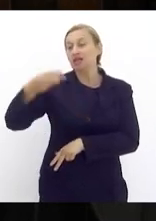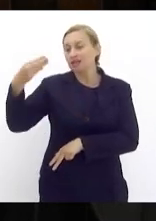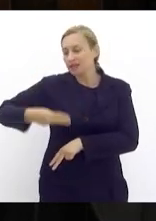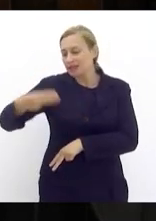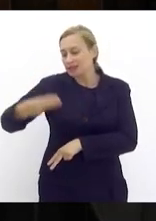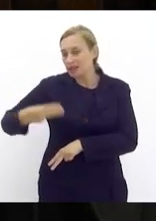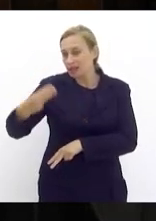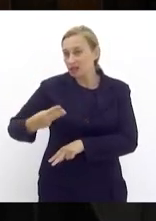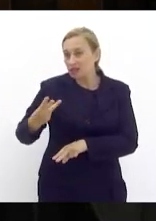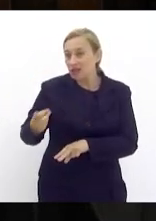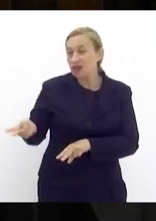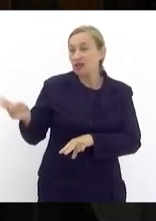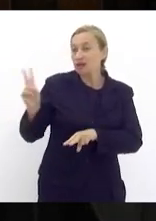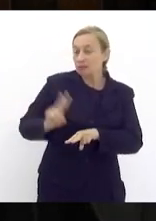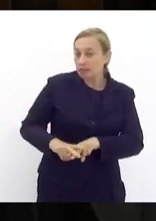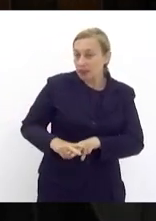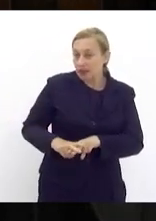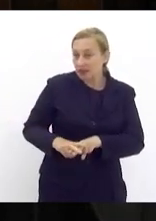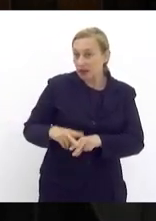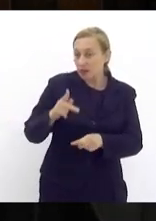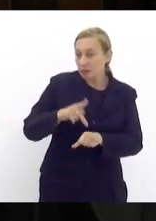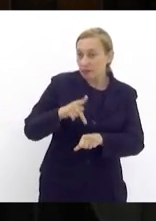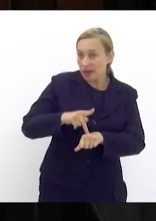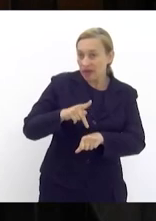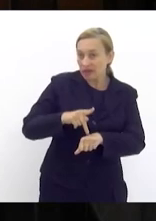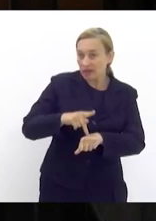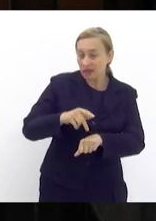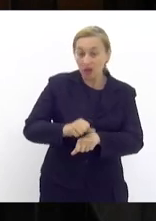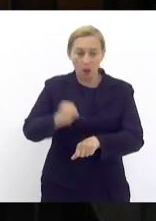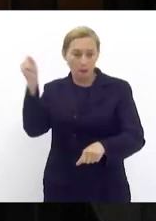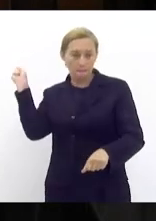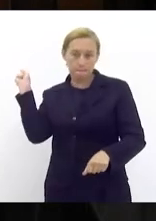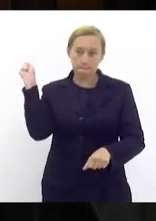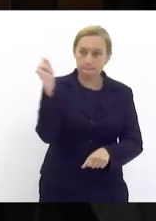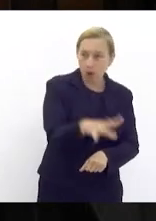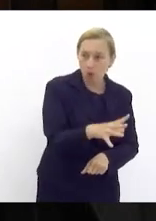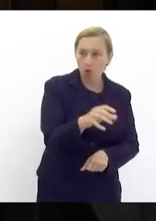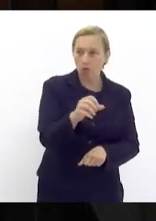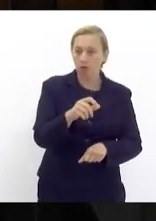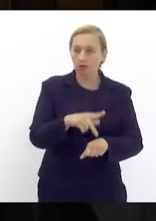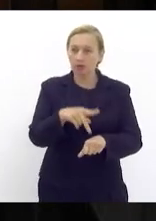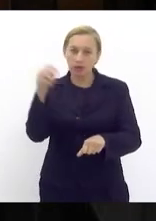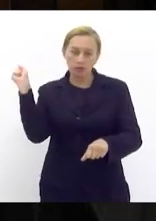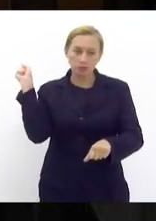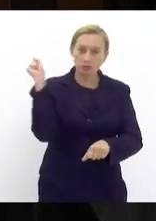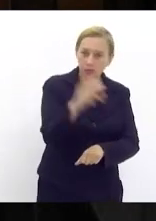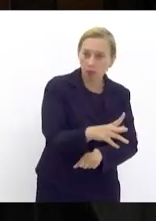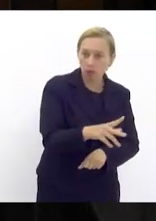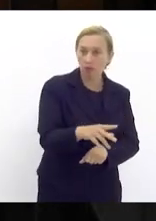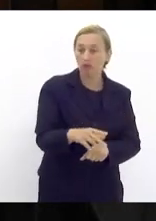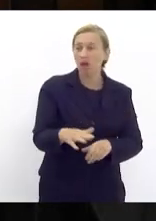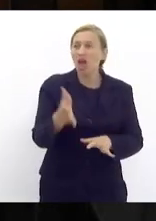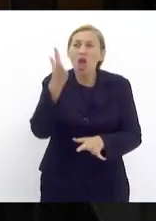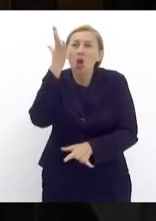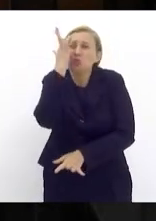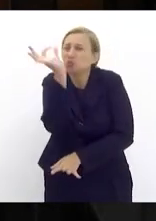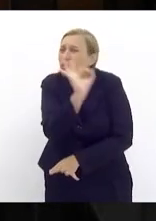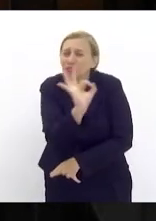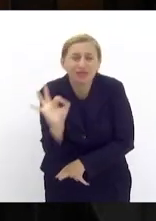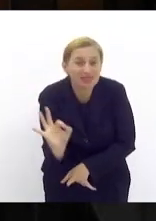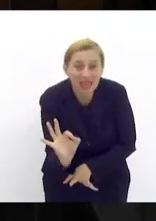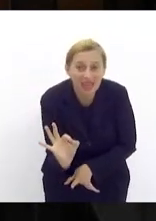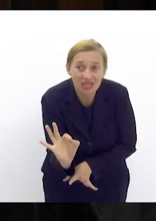preso por depredar o patrimônio. Então, assim,